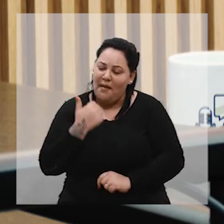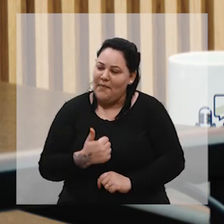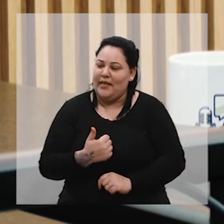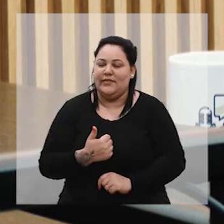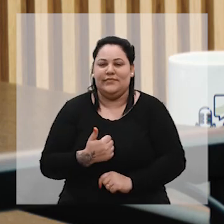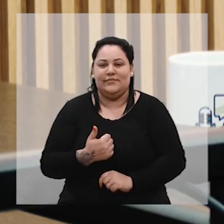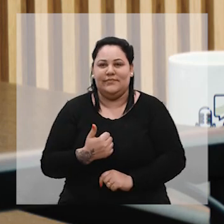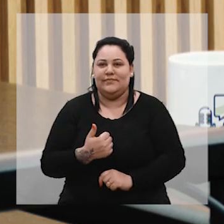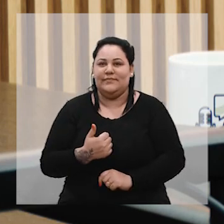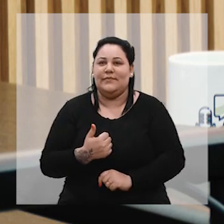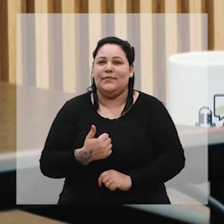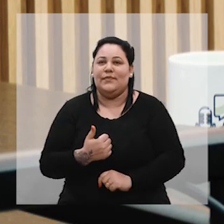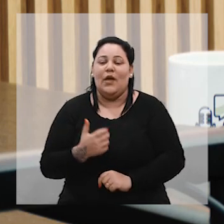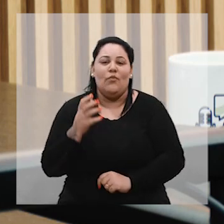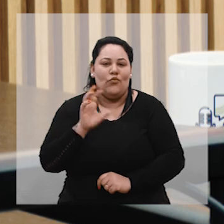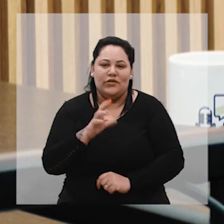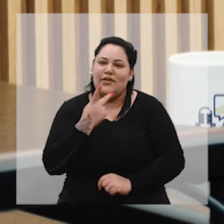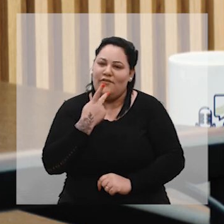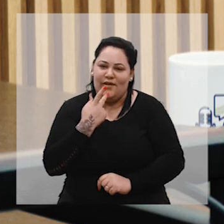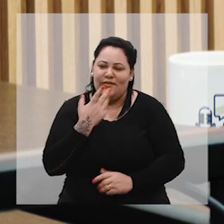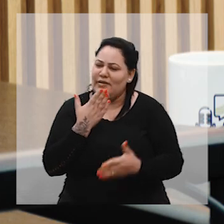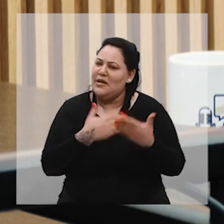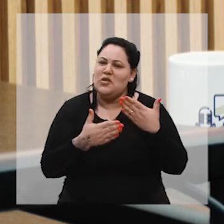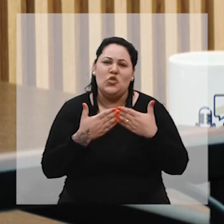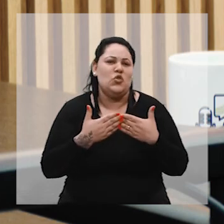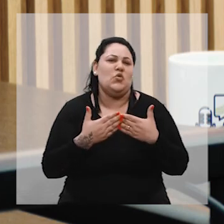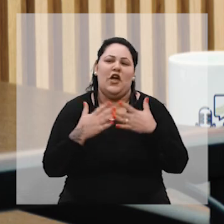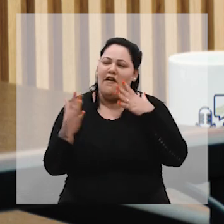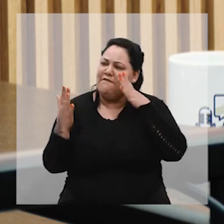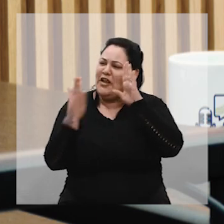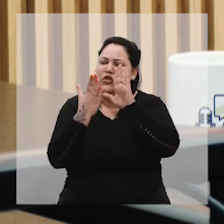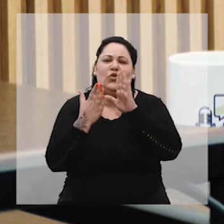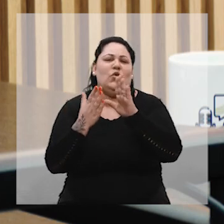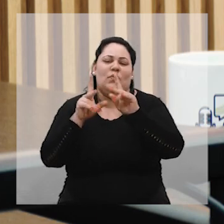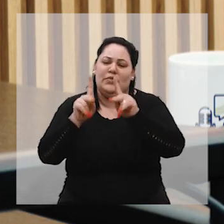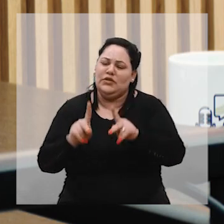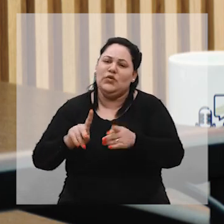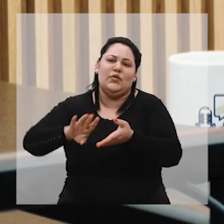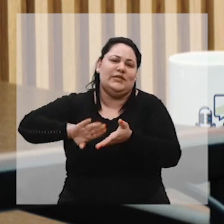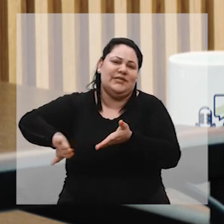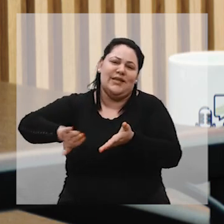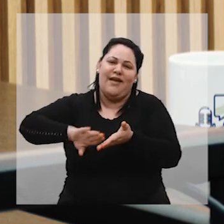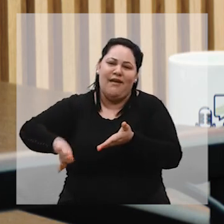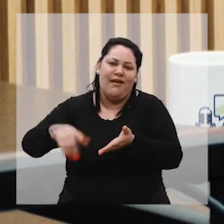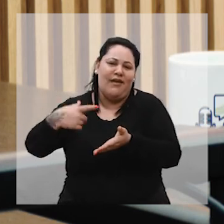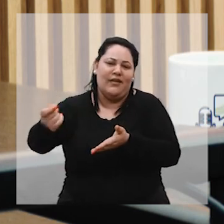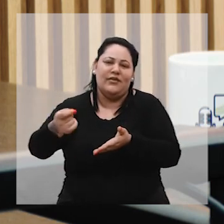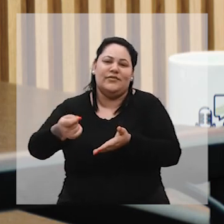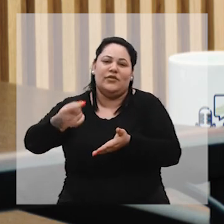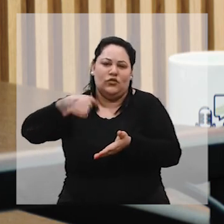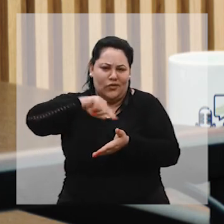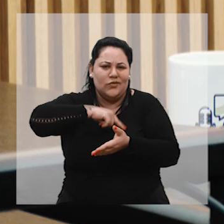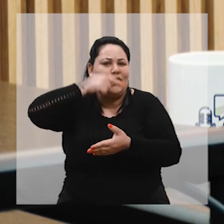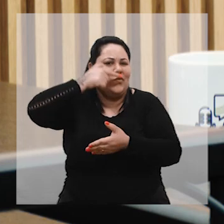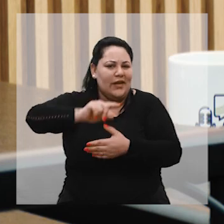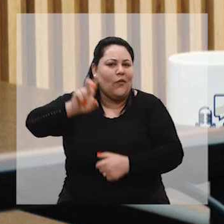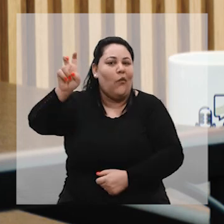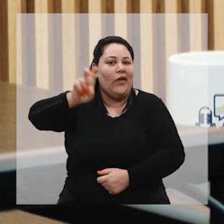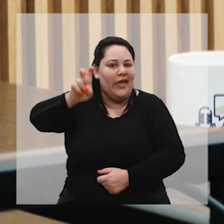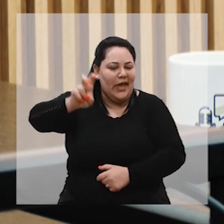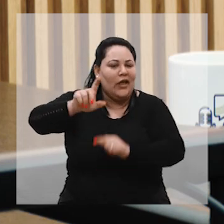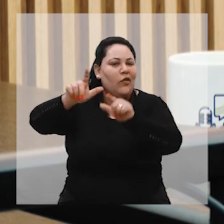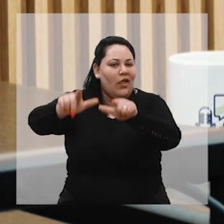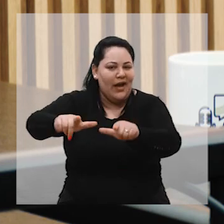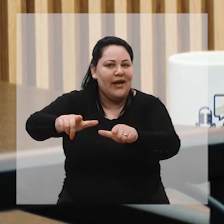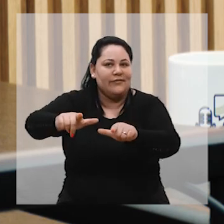pena. Então, por isso que eu digo, cara, depois de tudo que nós passamos, cortes que teve que acontecer, nós chegar em